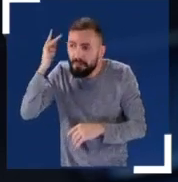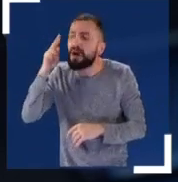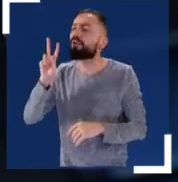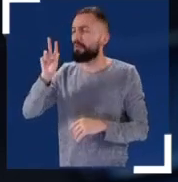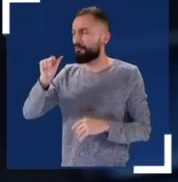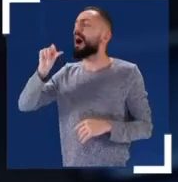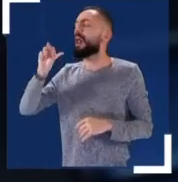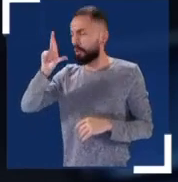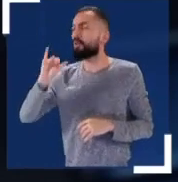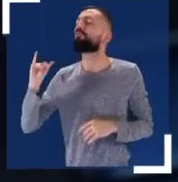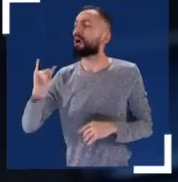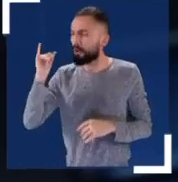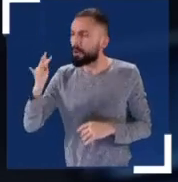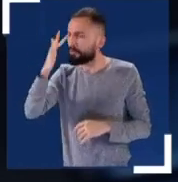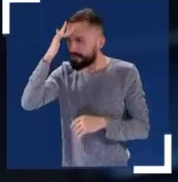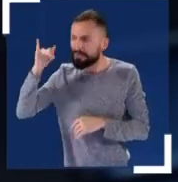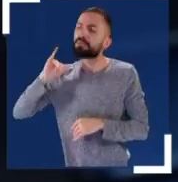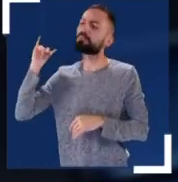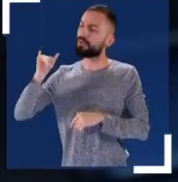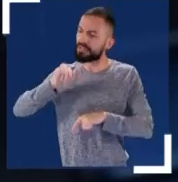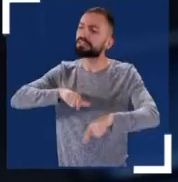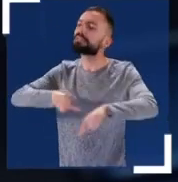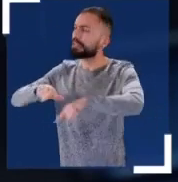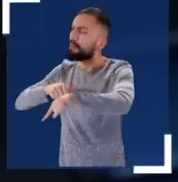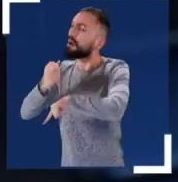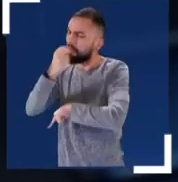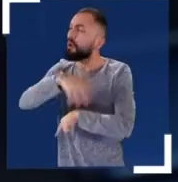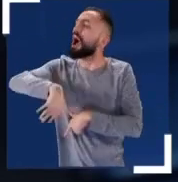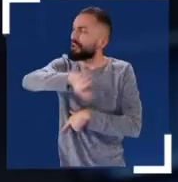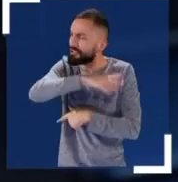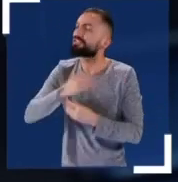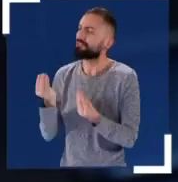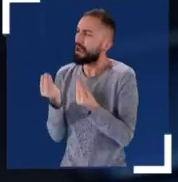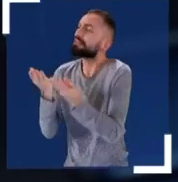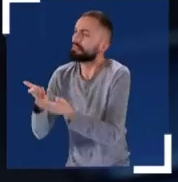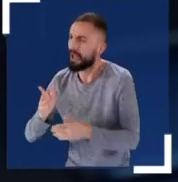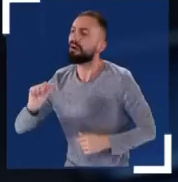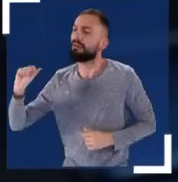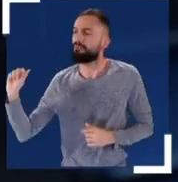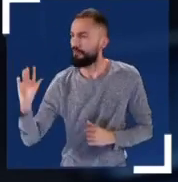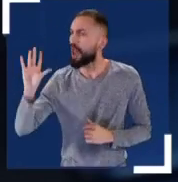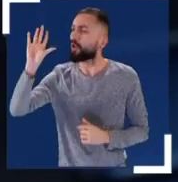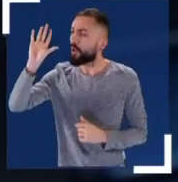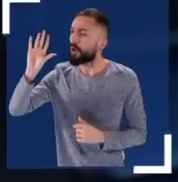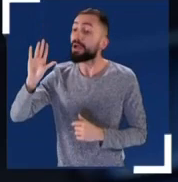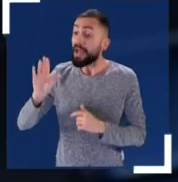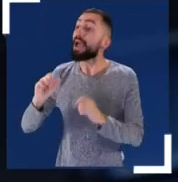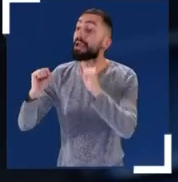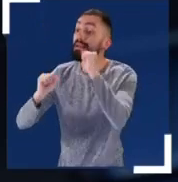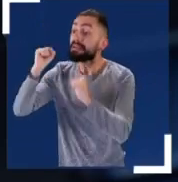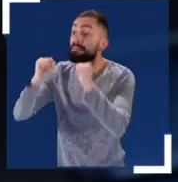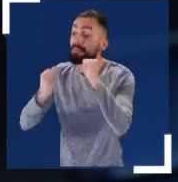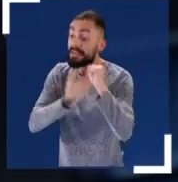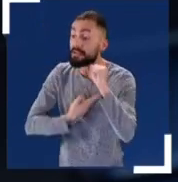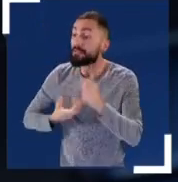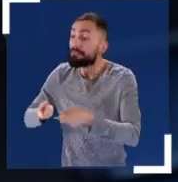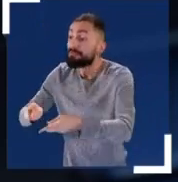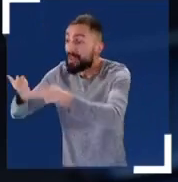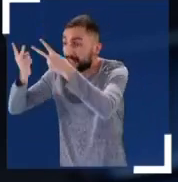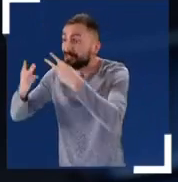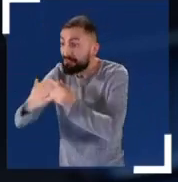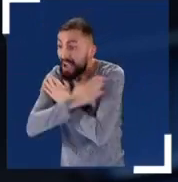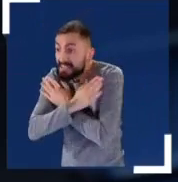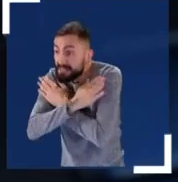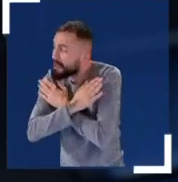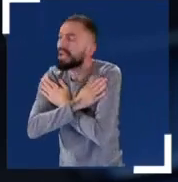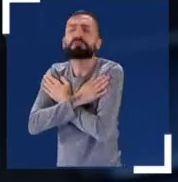pessoas importantes que amam o que fazem e eles serão prestigiados. Os programas de desestatização não vão levar ao desemprego, ao contrário, vão gerar